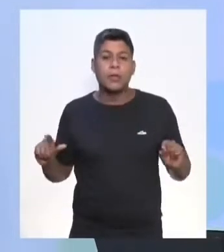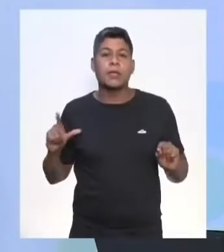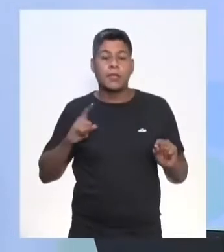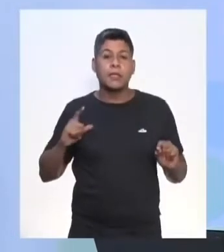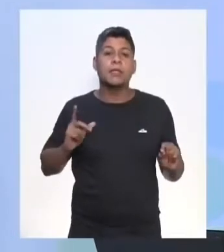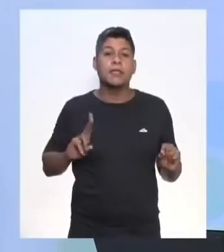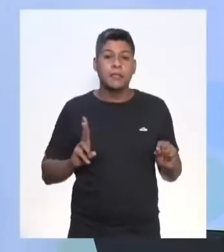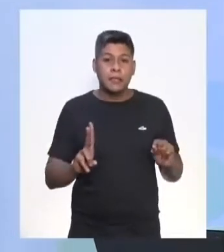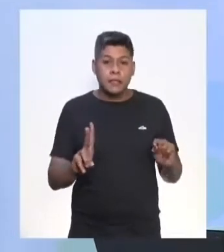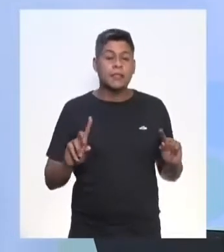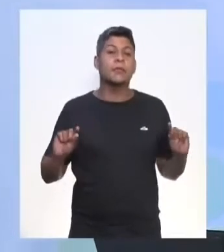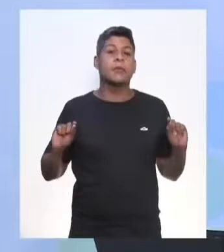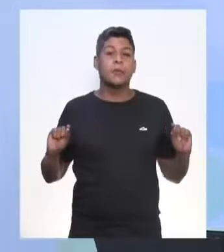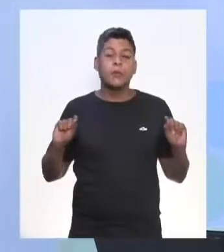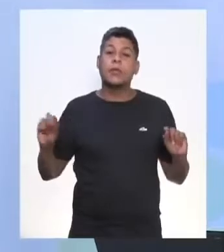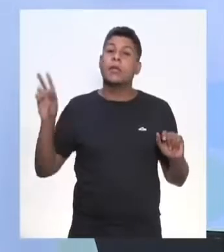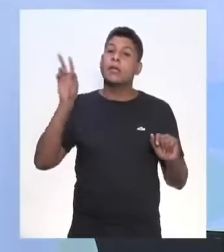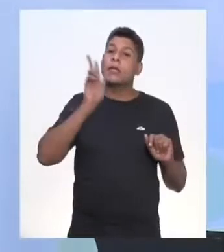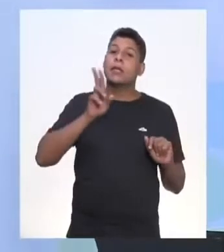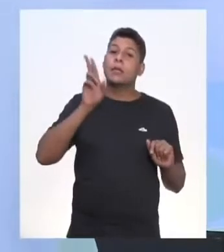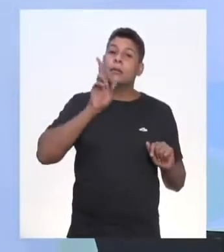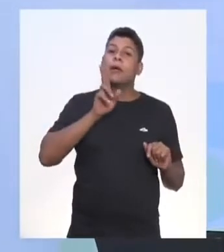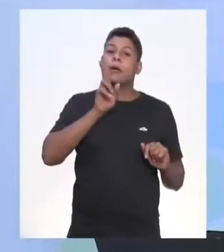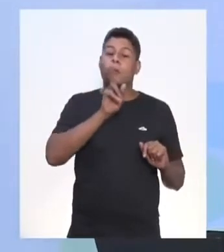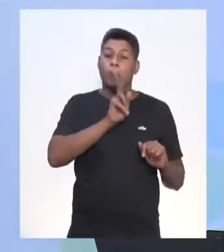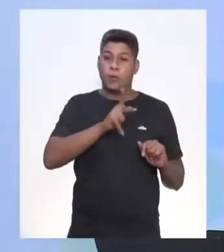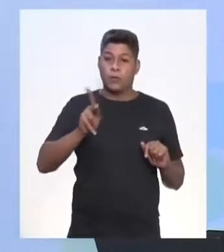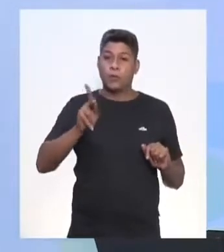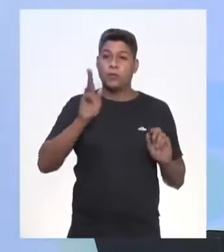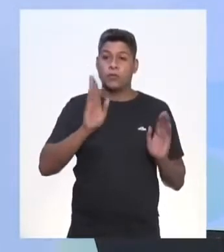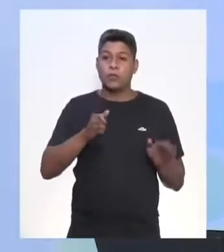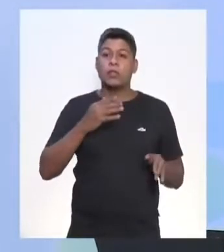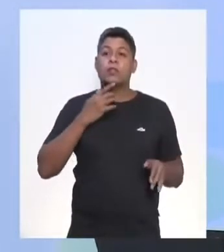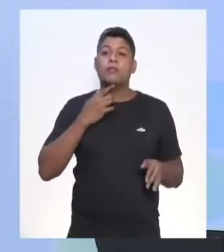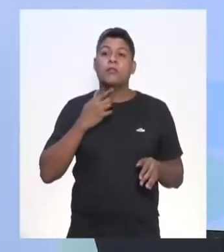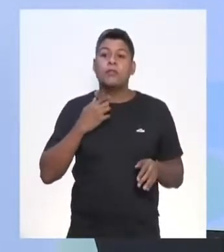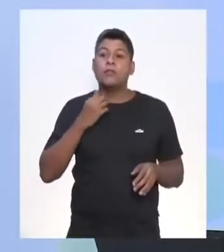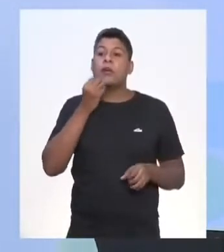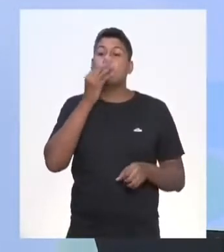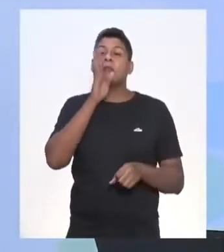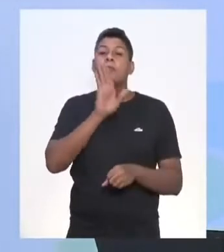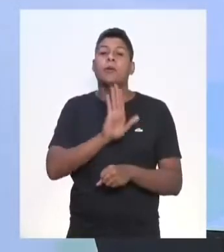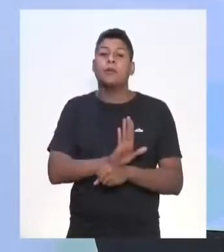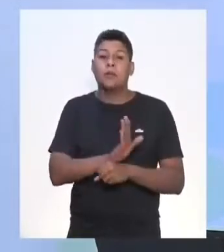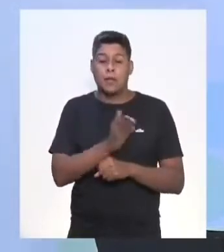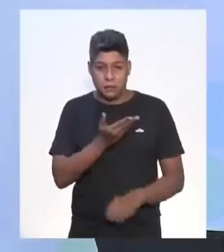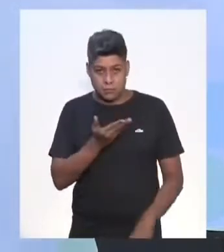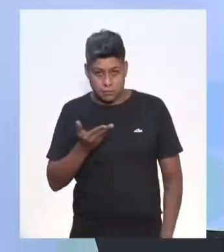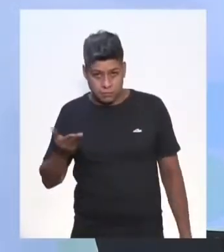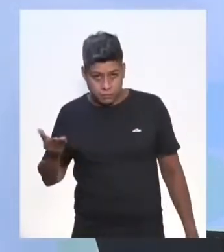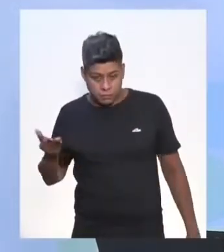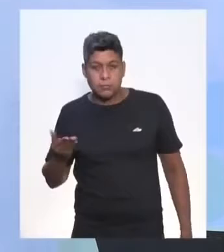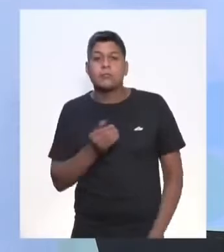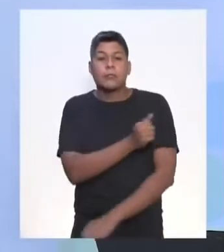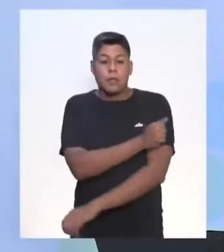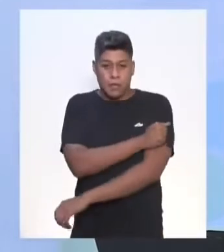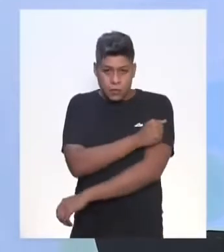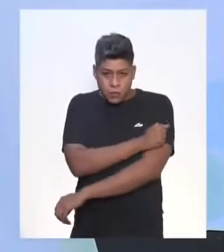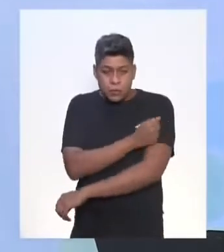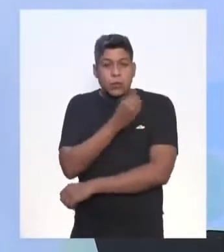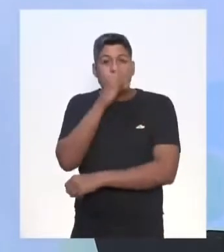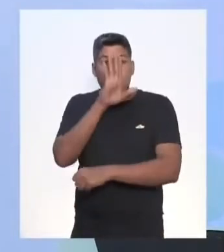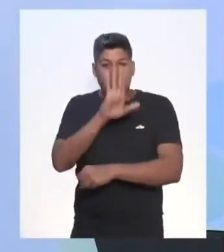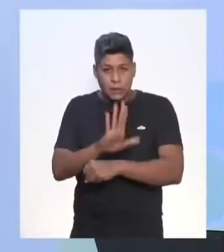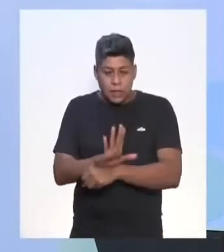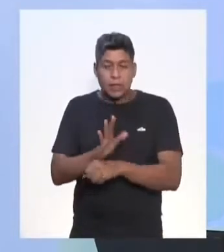aqui que fazer menção aos professores que já estão desejando uma boa tarde para os alunos, uma boa